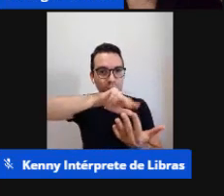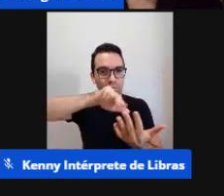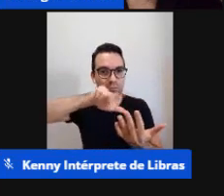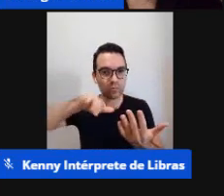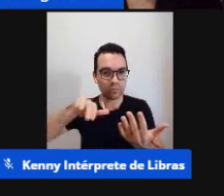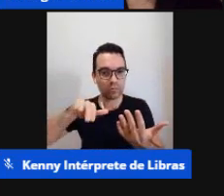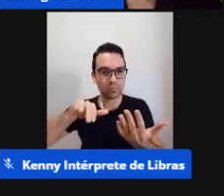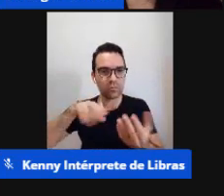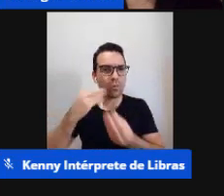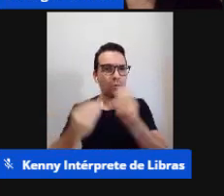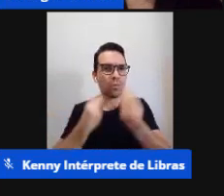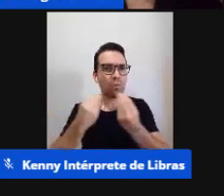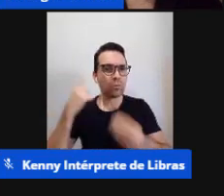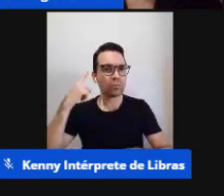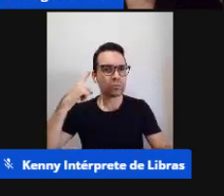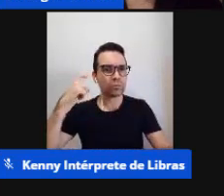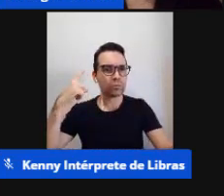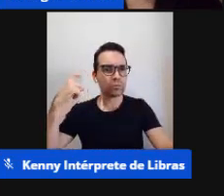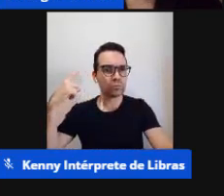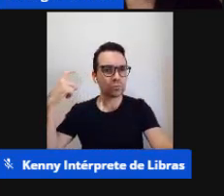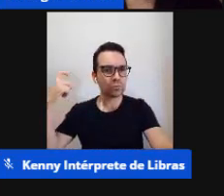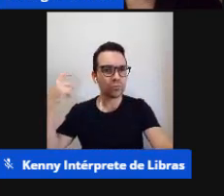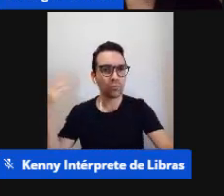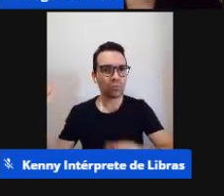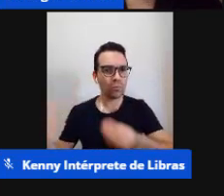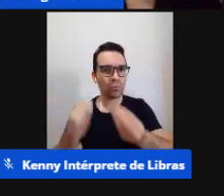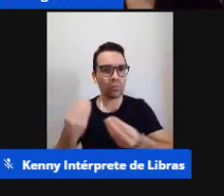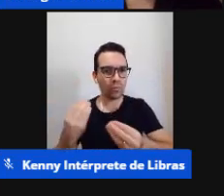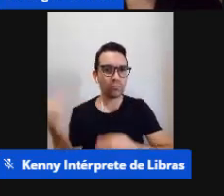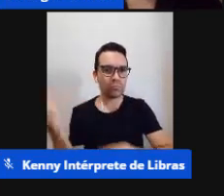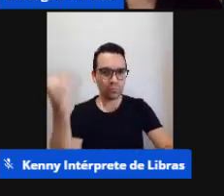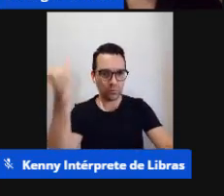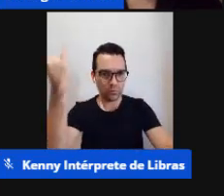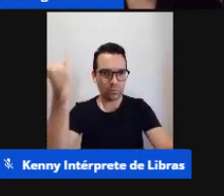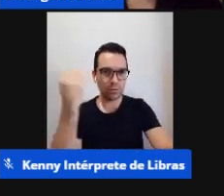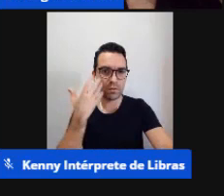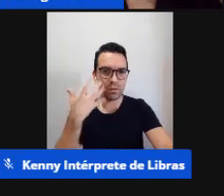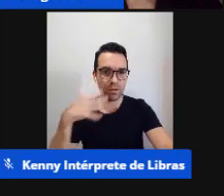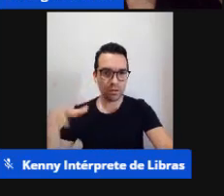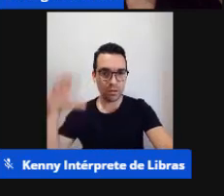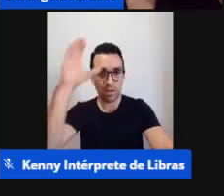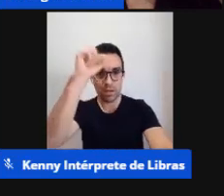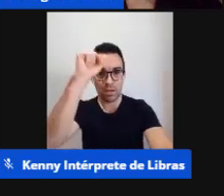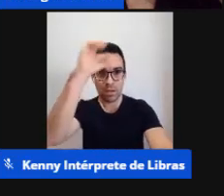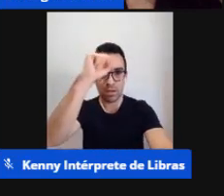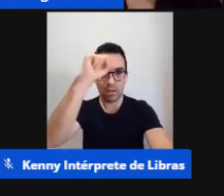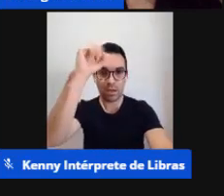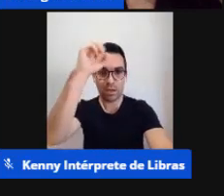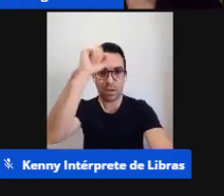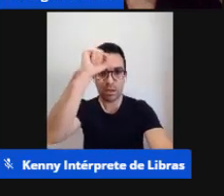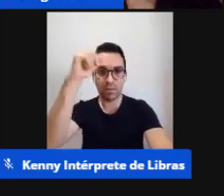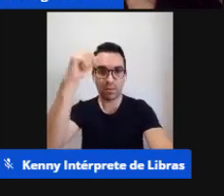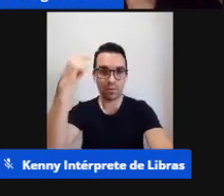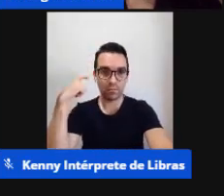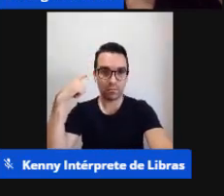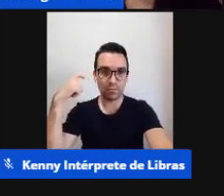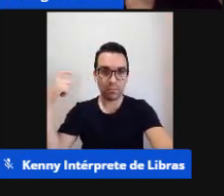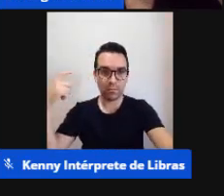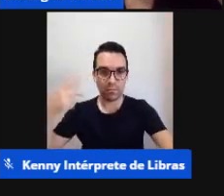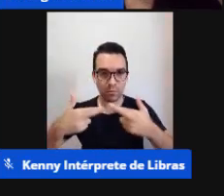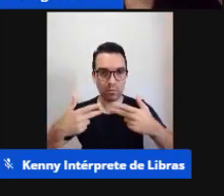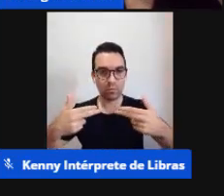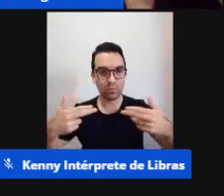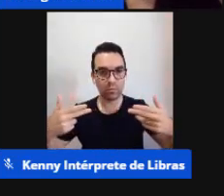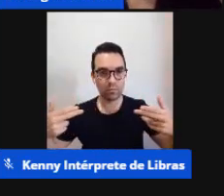o som, tá? Então é importantíssimo para a criança ela saber ouvir diversos tipos de som e também saber produzir esses